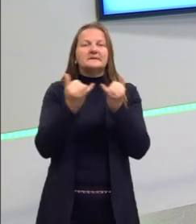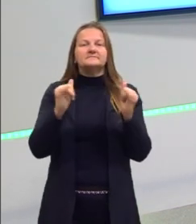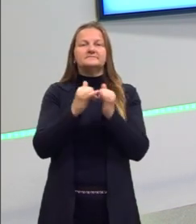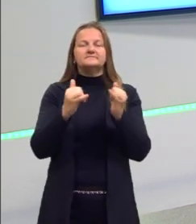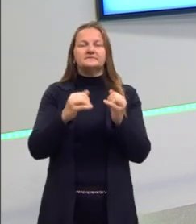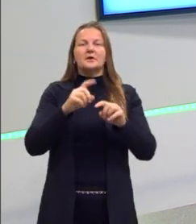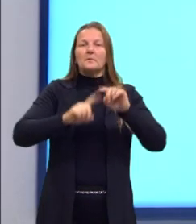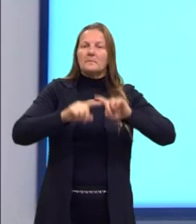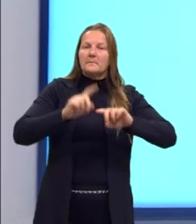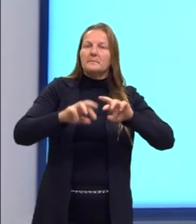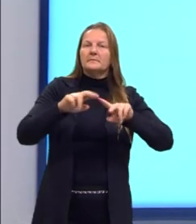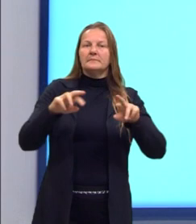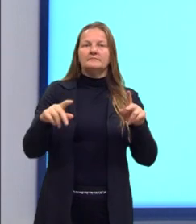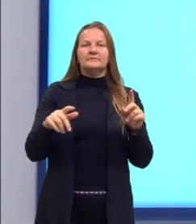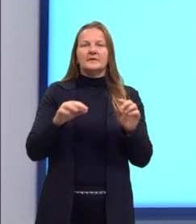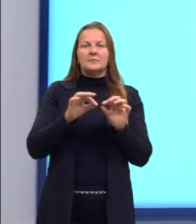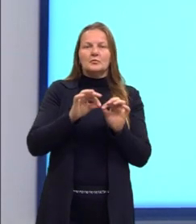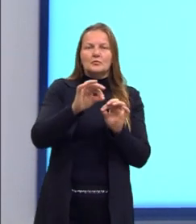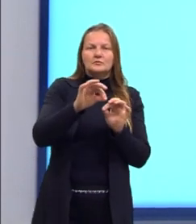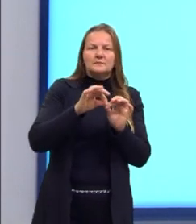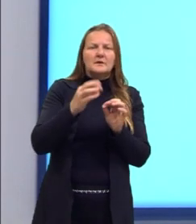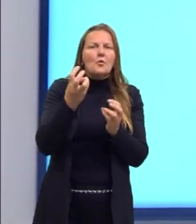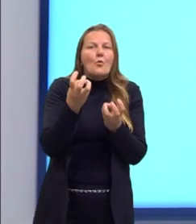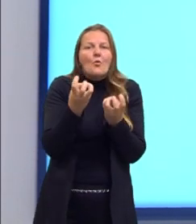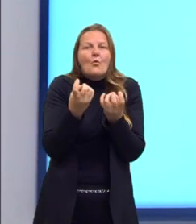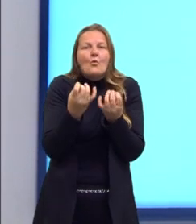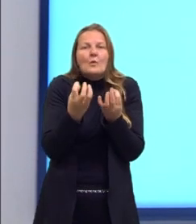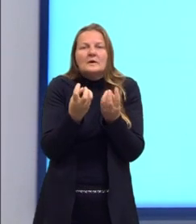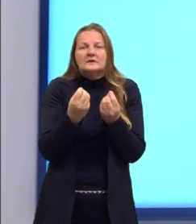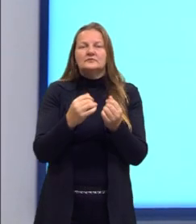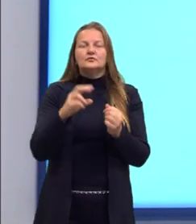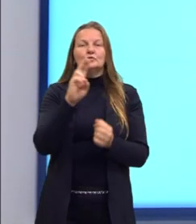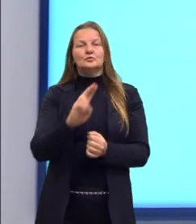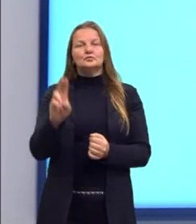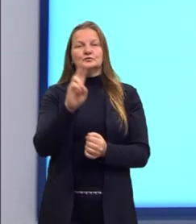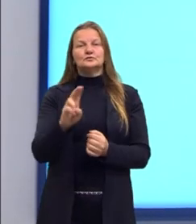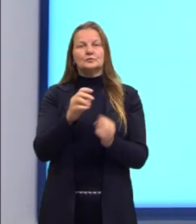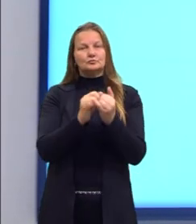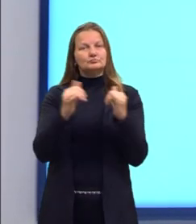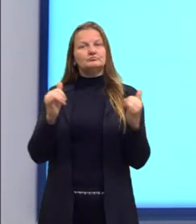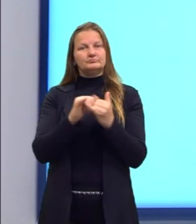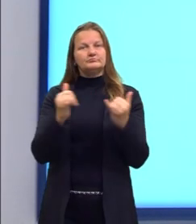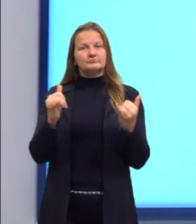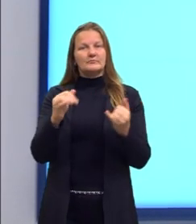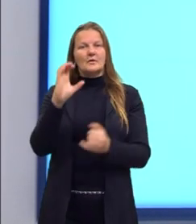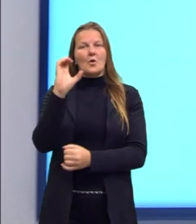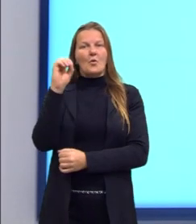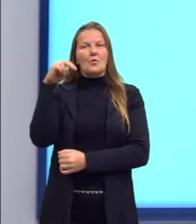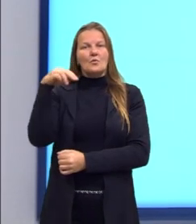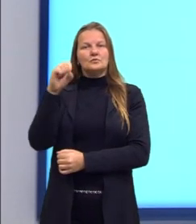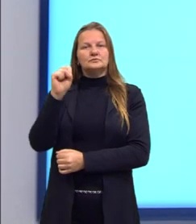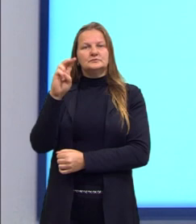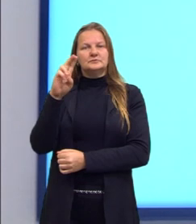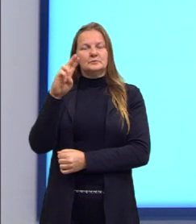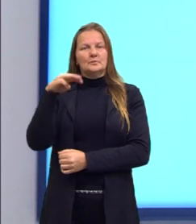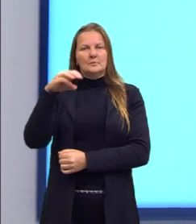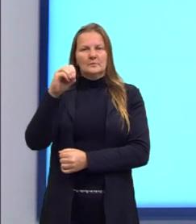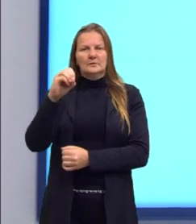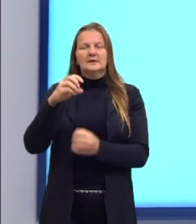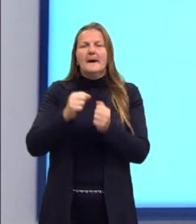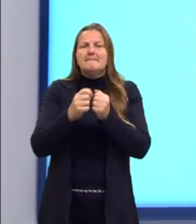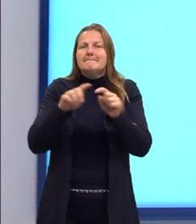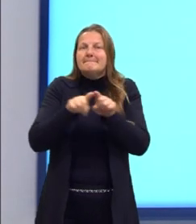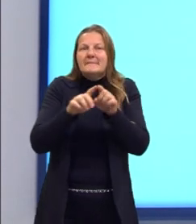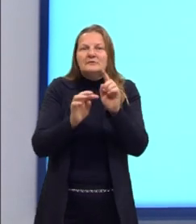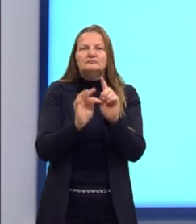eles são instrumentos utilizados para mensurar o consumo de energia elétrica EA intensidade de algumas